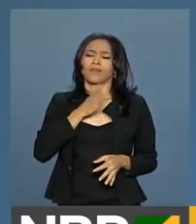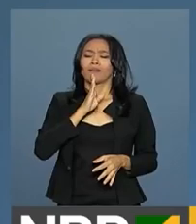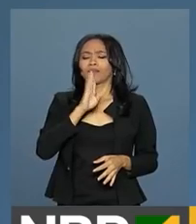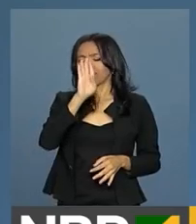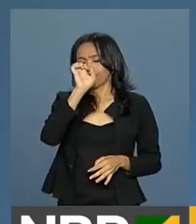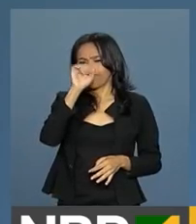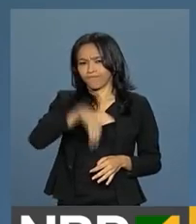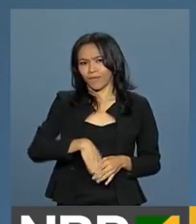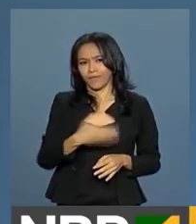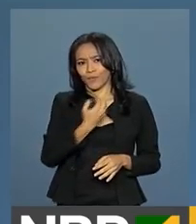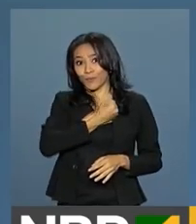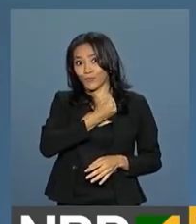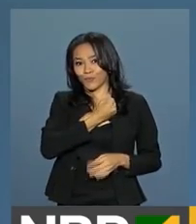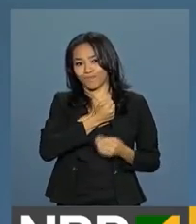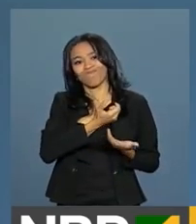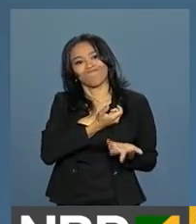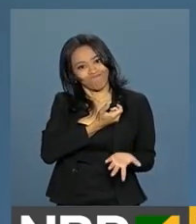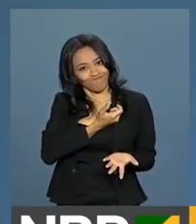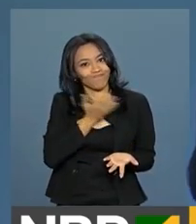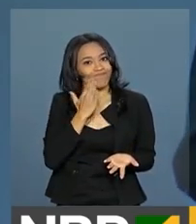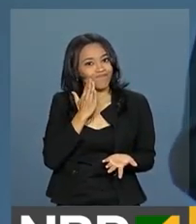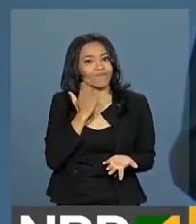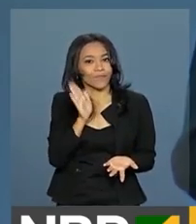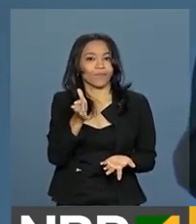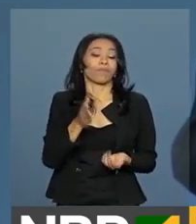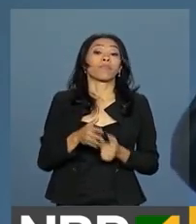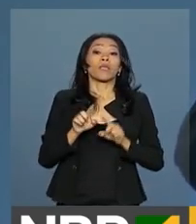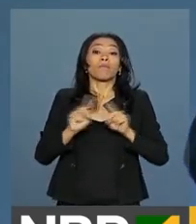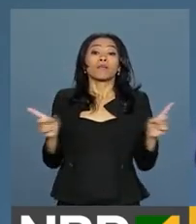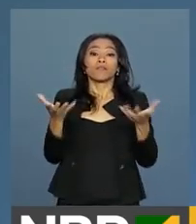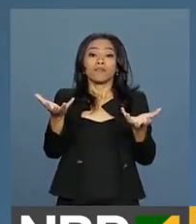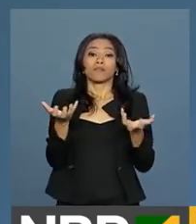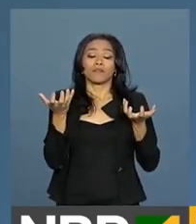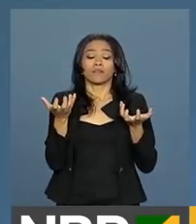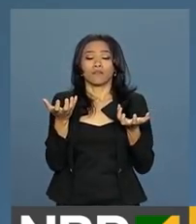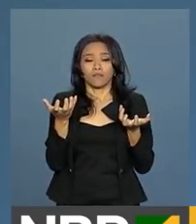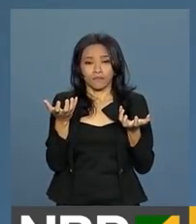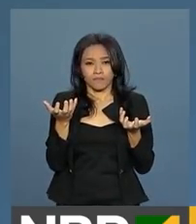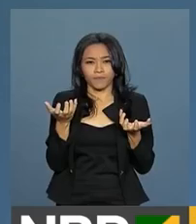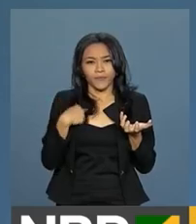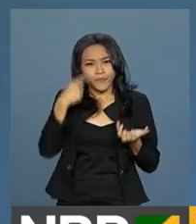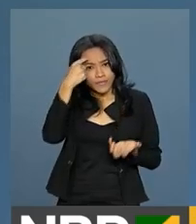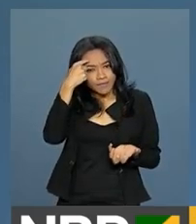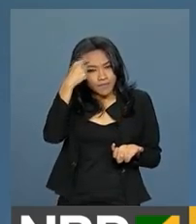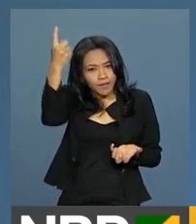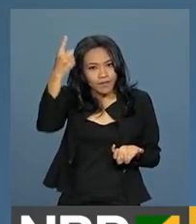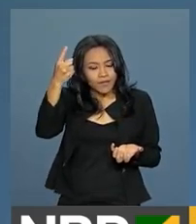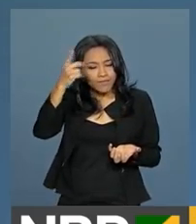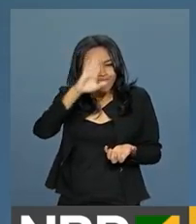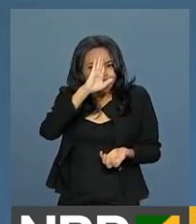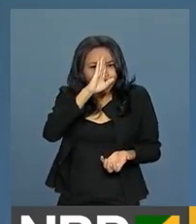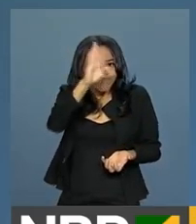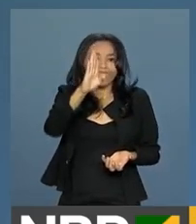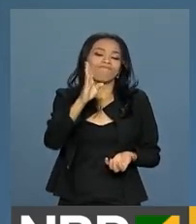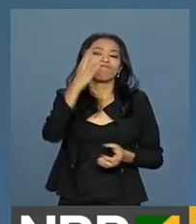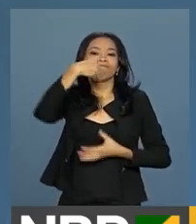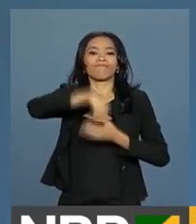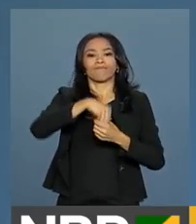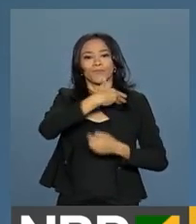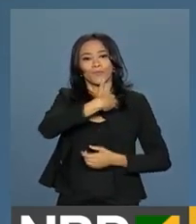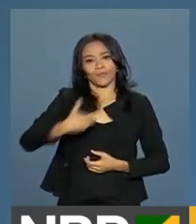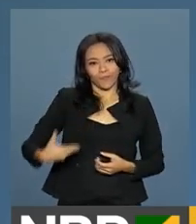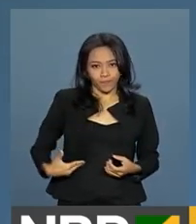números mas quero sublinhar uma ideia chave do nosso governo